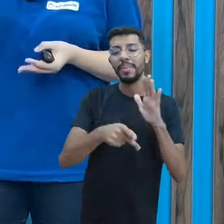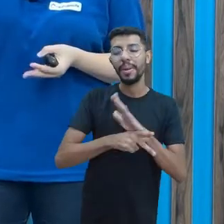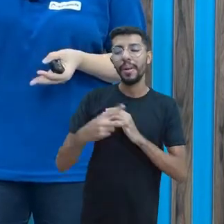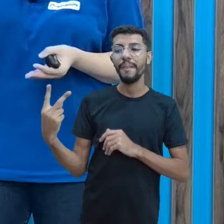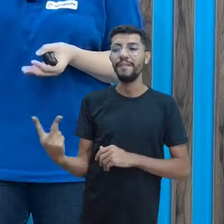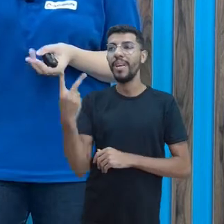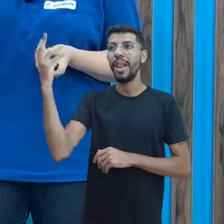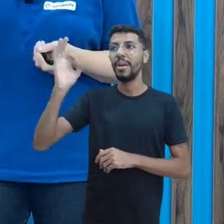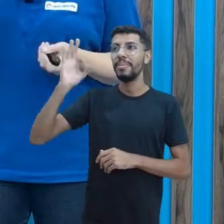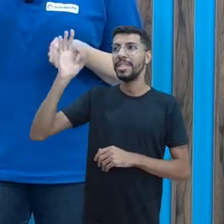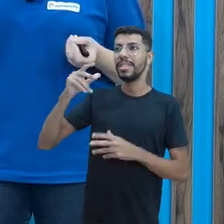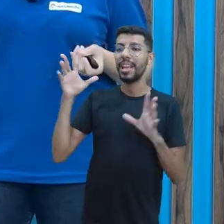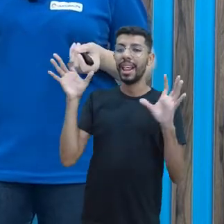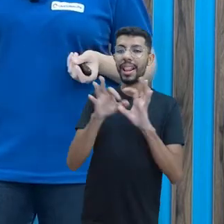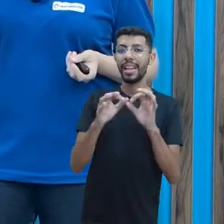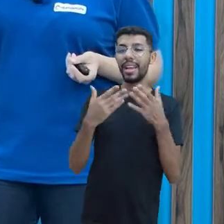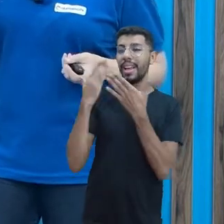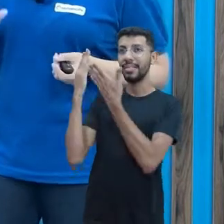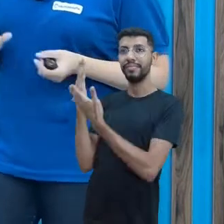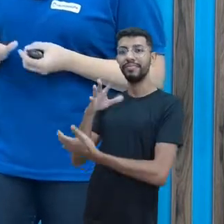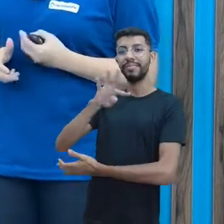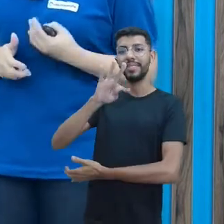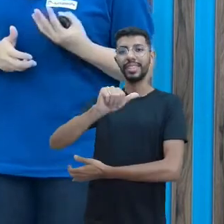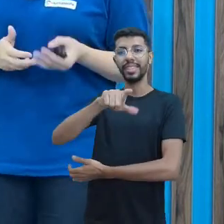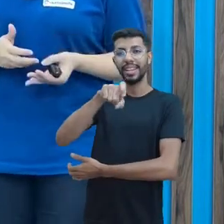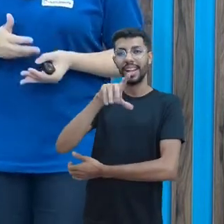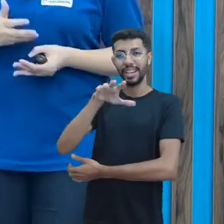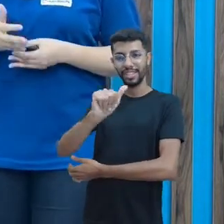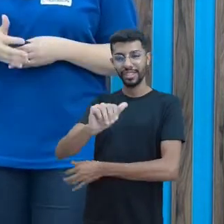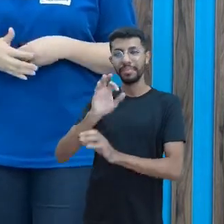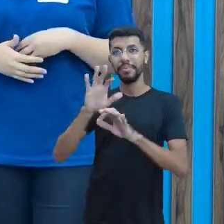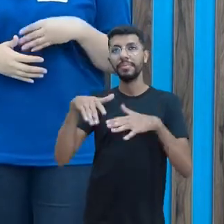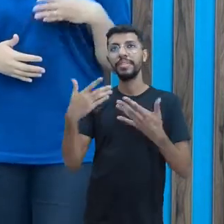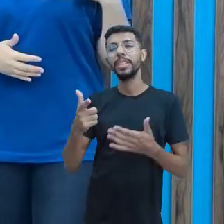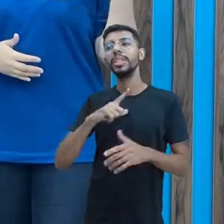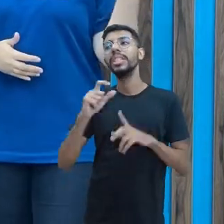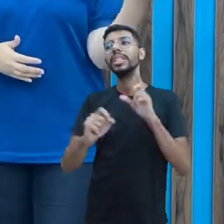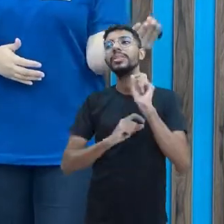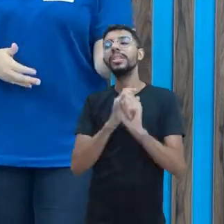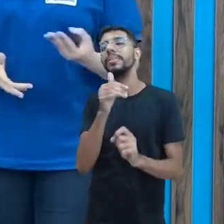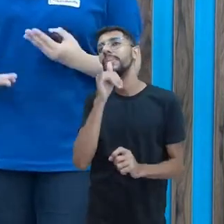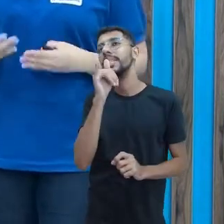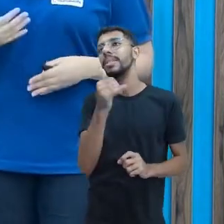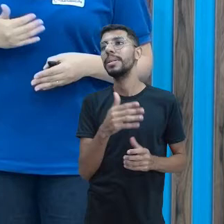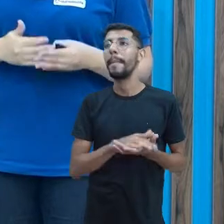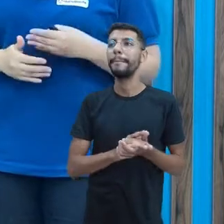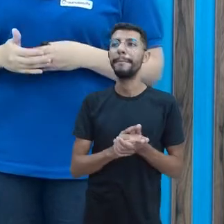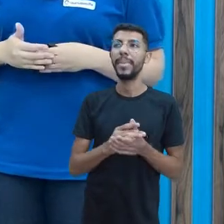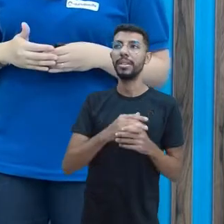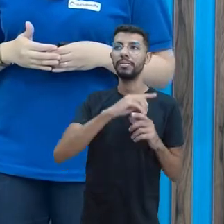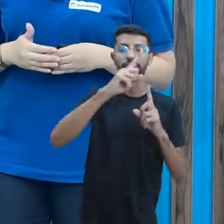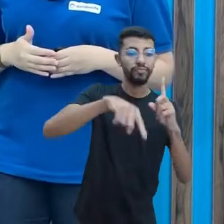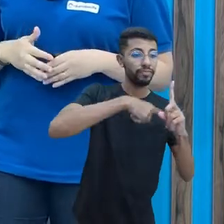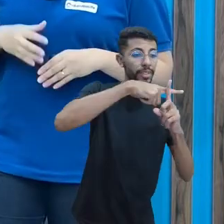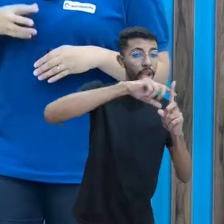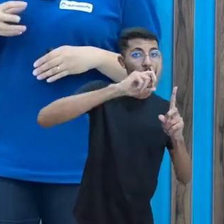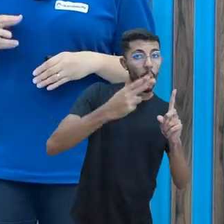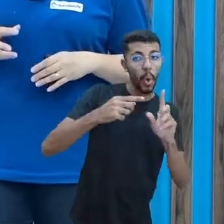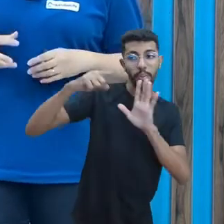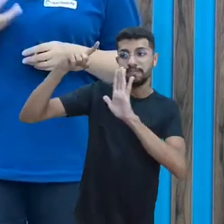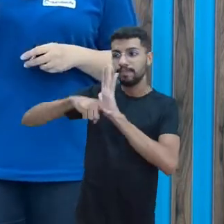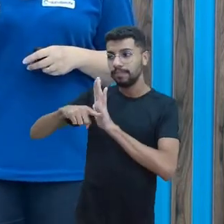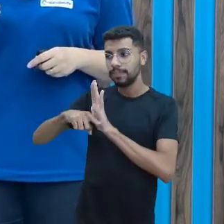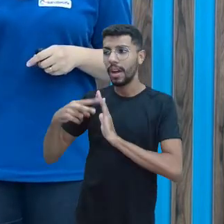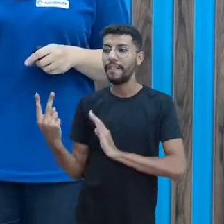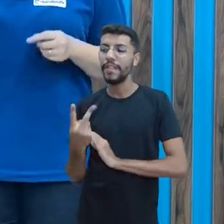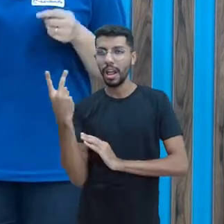de acordo com esse númerozinho aí, com essa taxa? Quando a gente tem essa série de aumentar ou descontar um valor, o que a gente